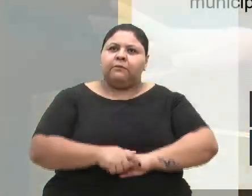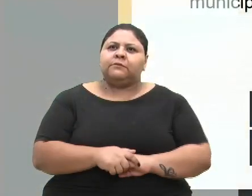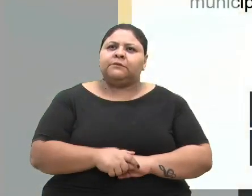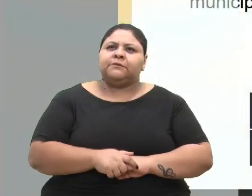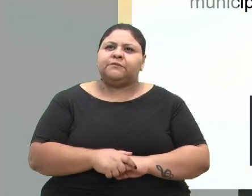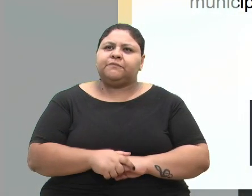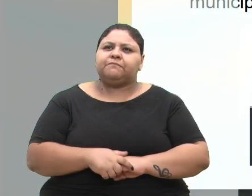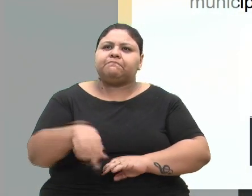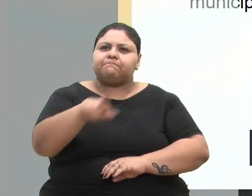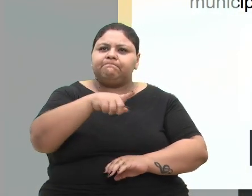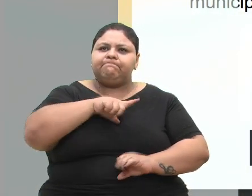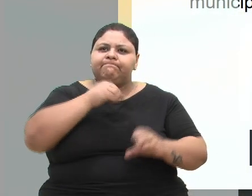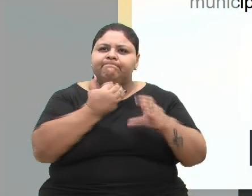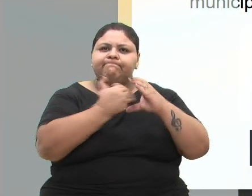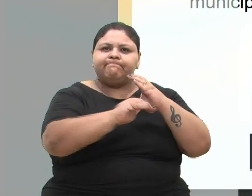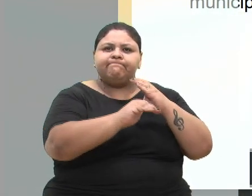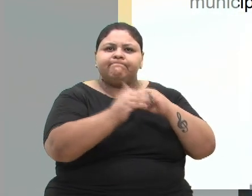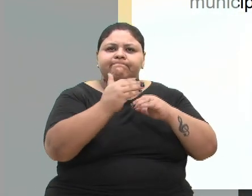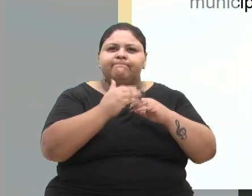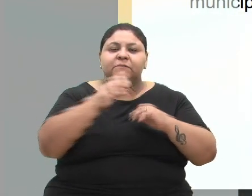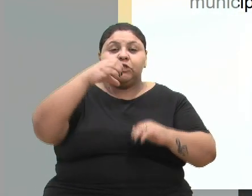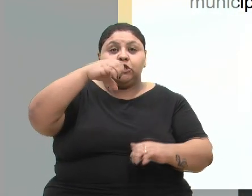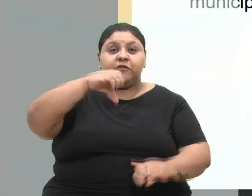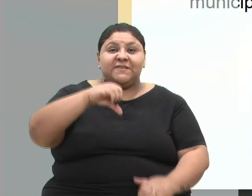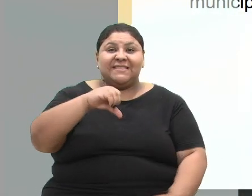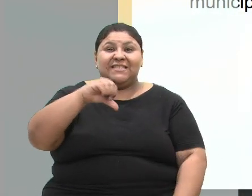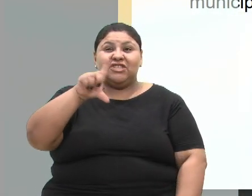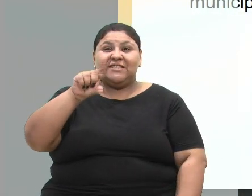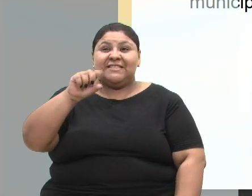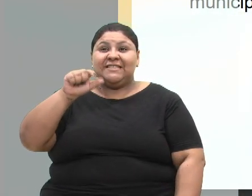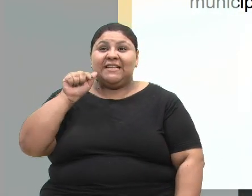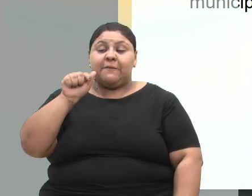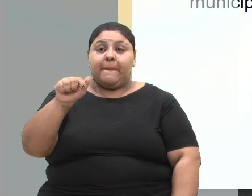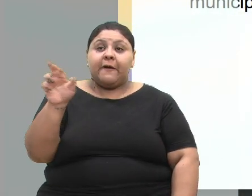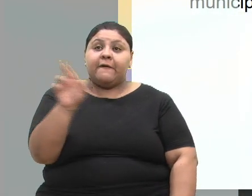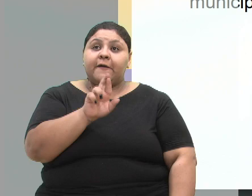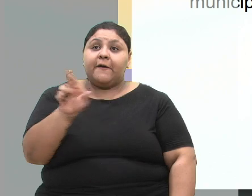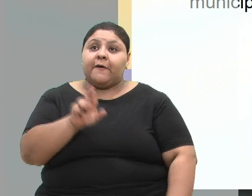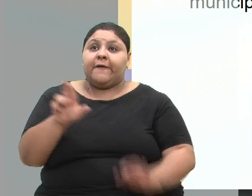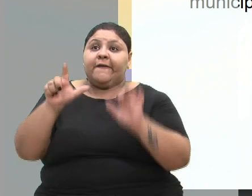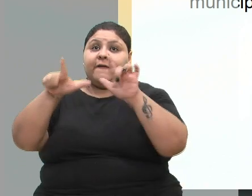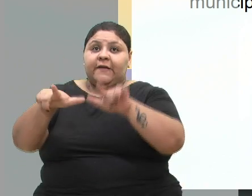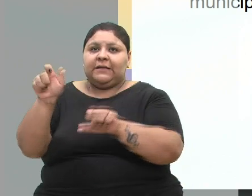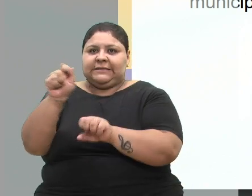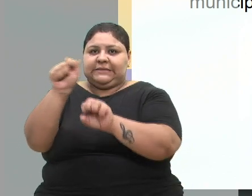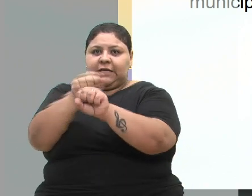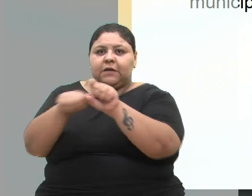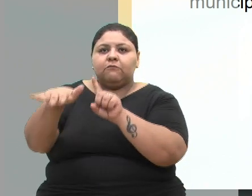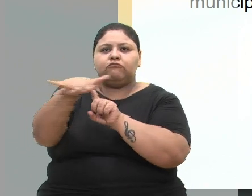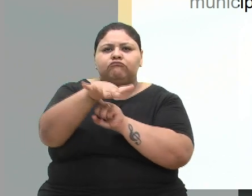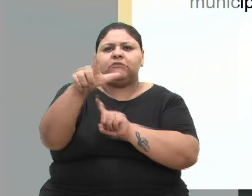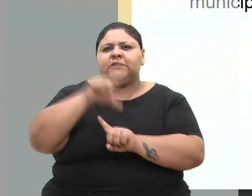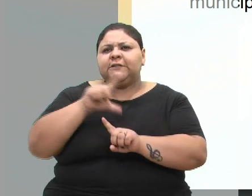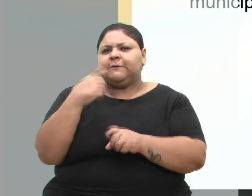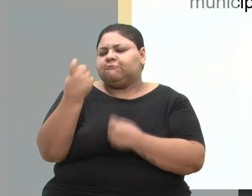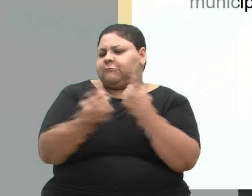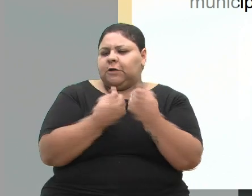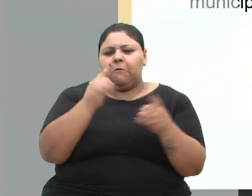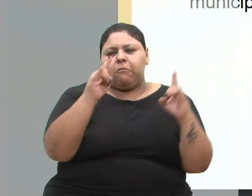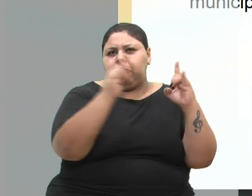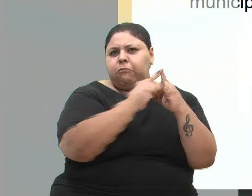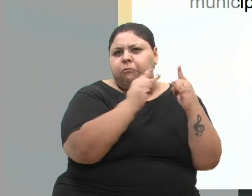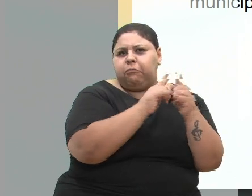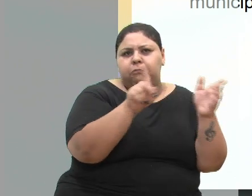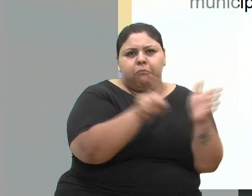A gente também destinou 910.000 reais, né, que são para a área de assistência social. Então, tem algumas entidades, como a